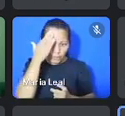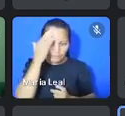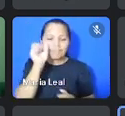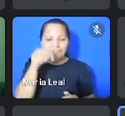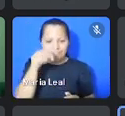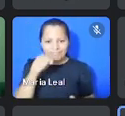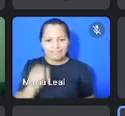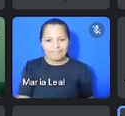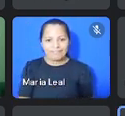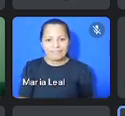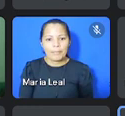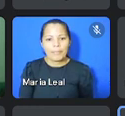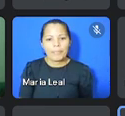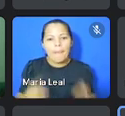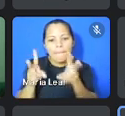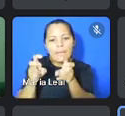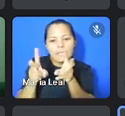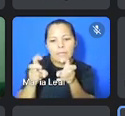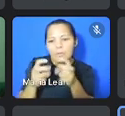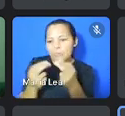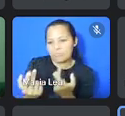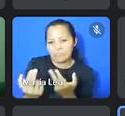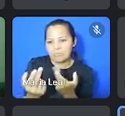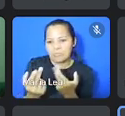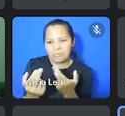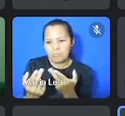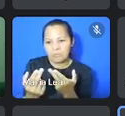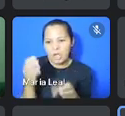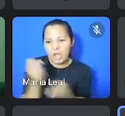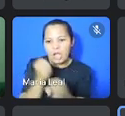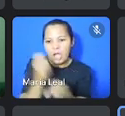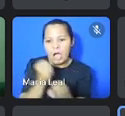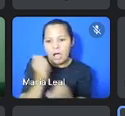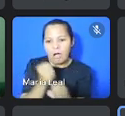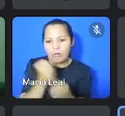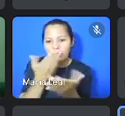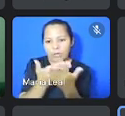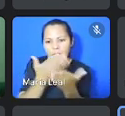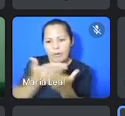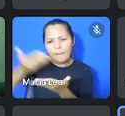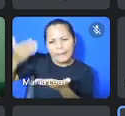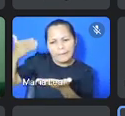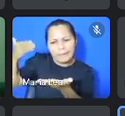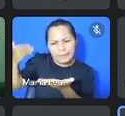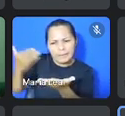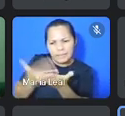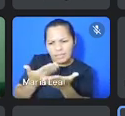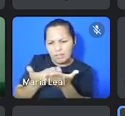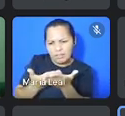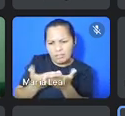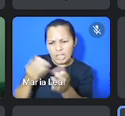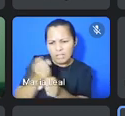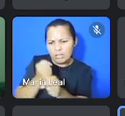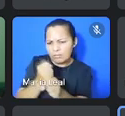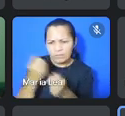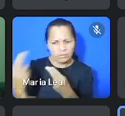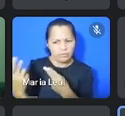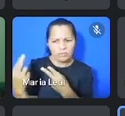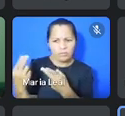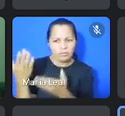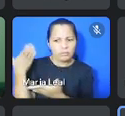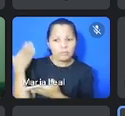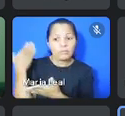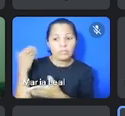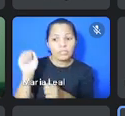Você percebeu que é a mesma conta que a gente fez nas outras aulas? Esse 0,95